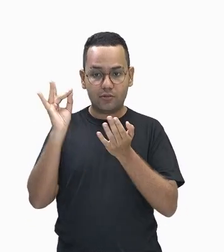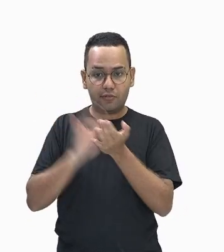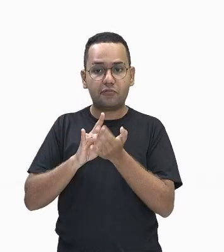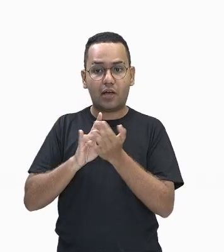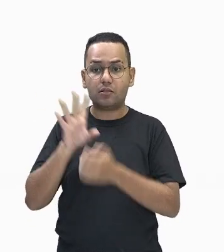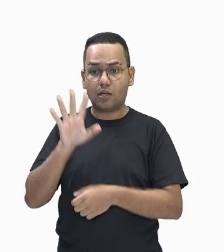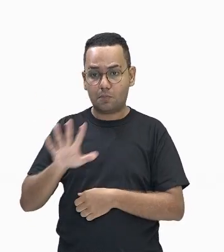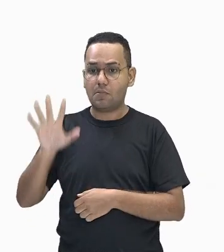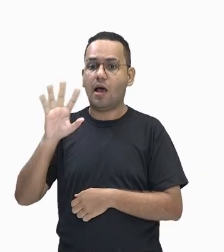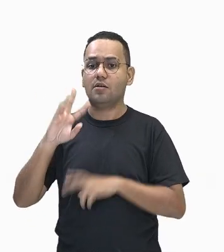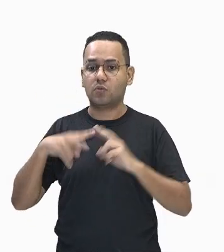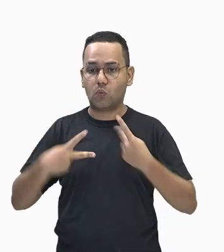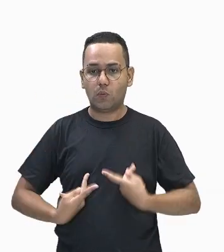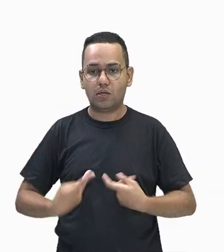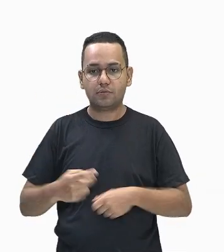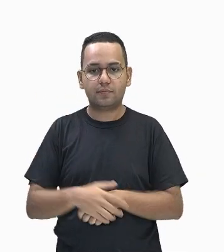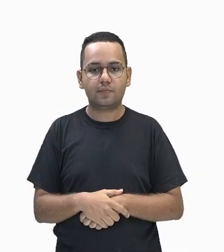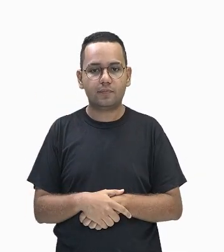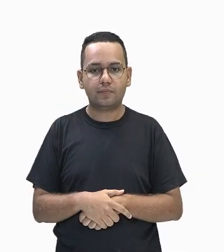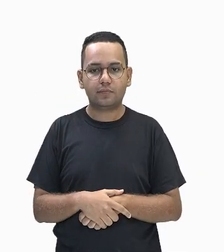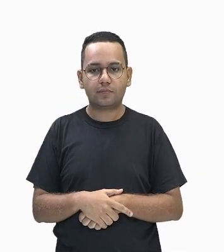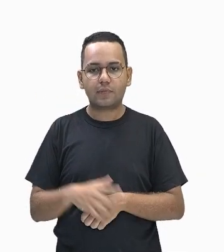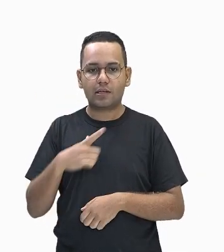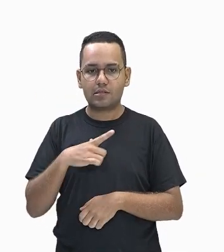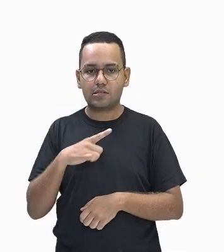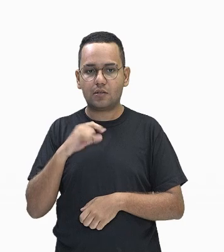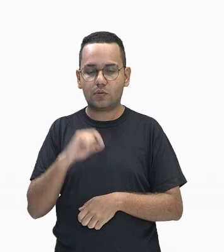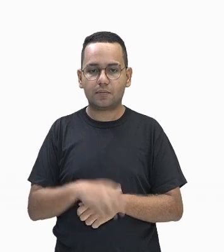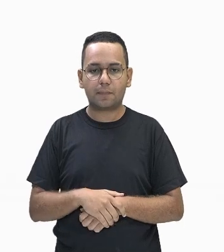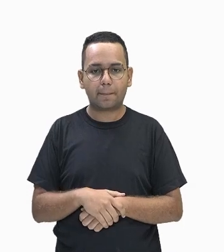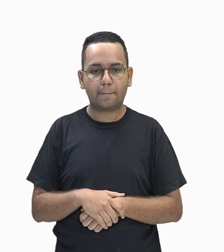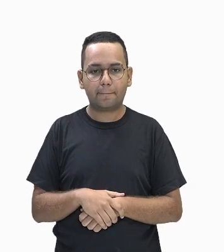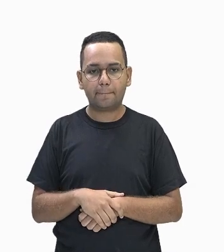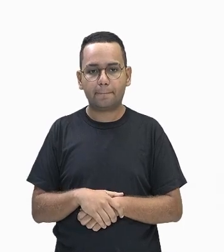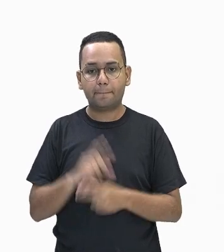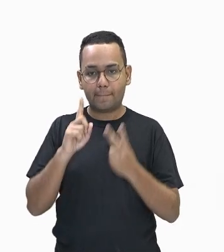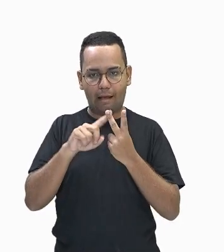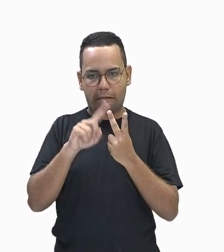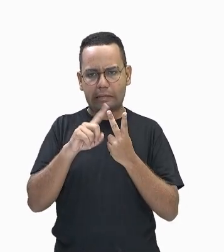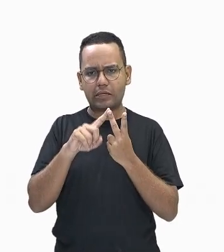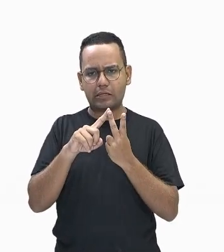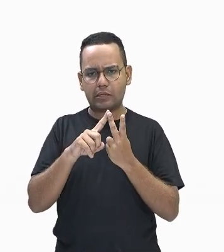ser humano, que ele pode ser do tecido conjuntivo, pode ser do tipo tecido